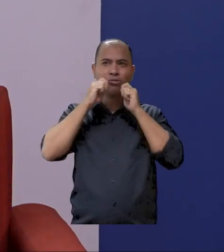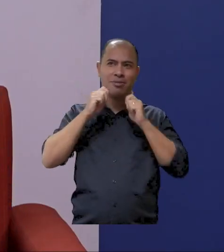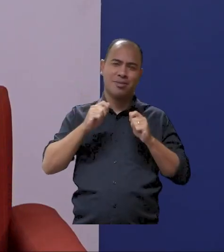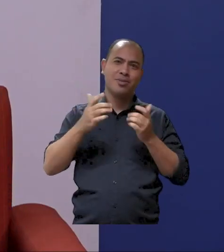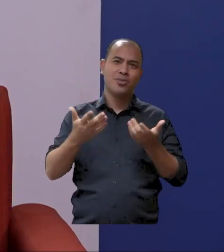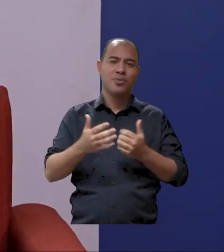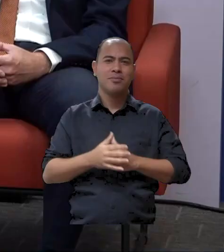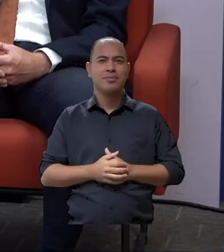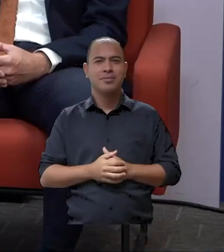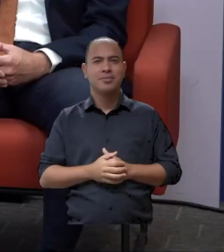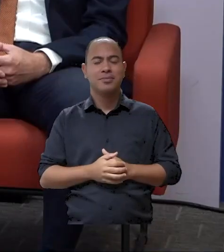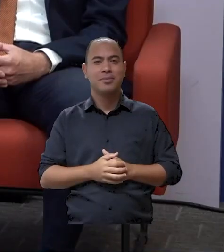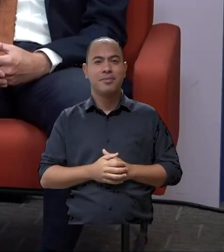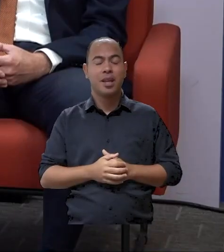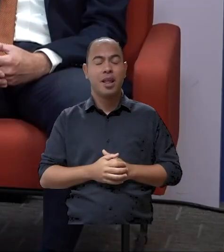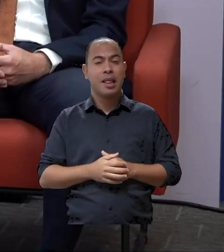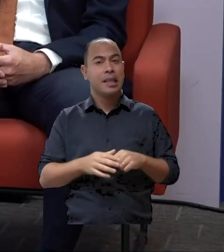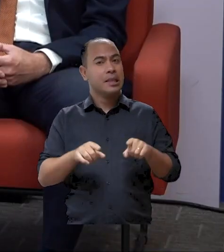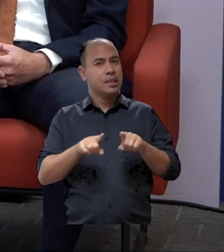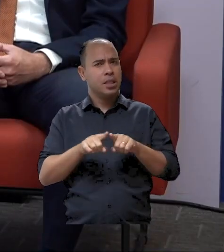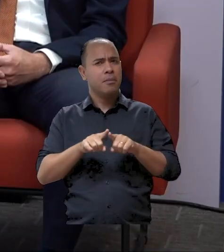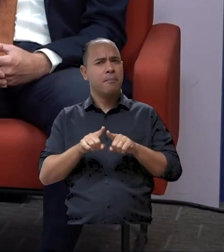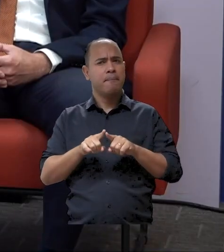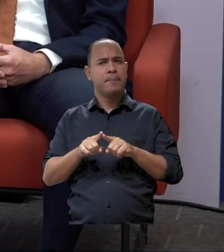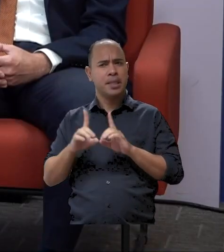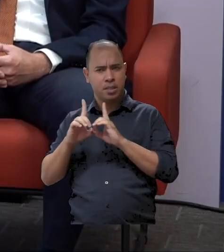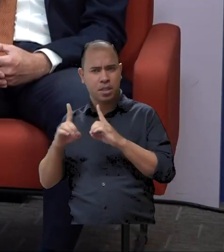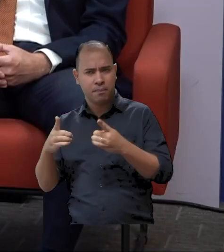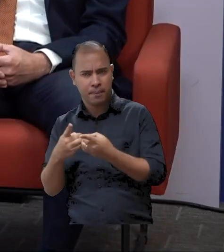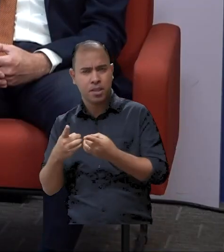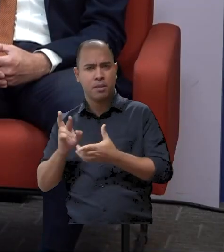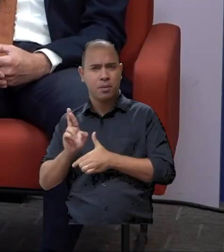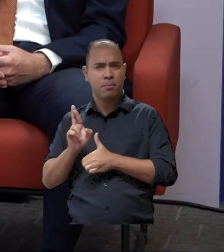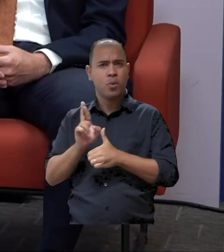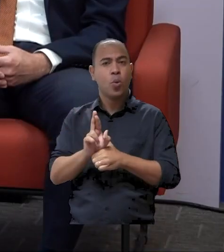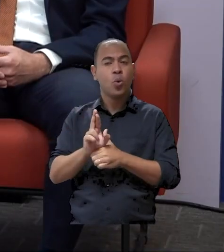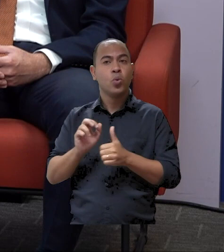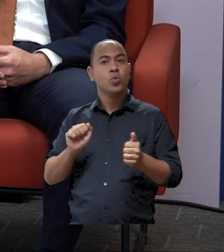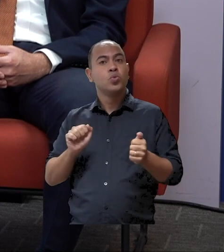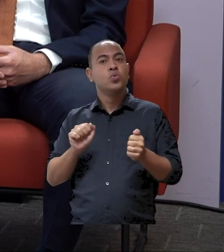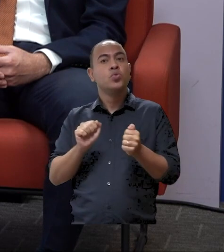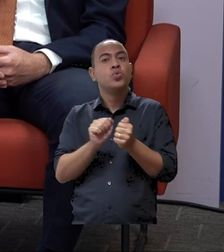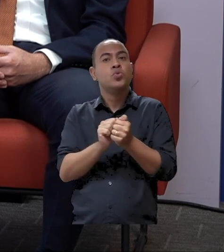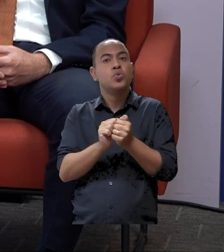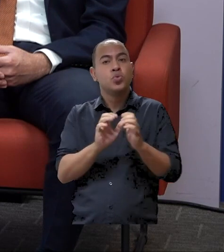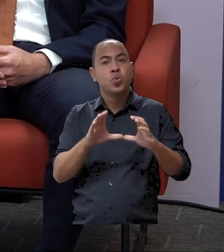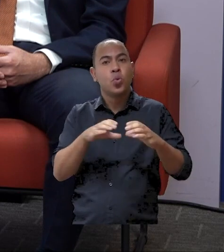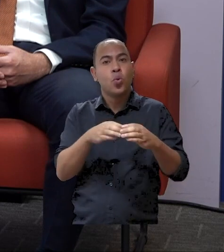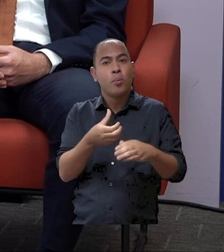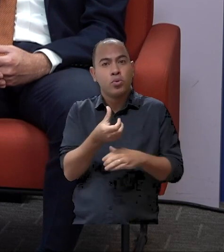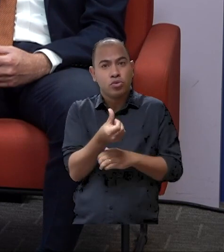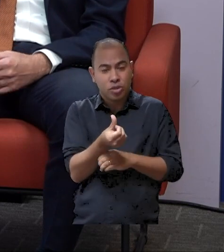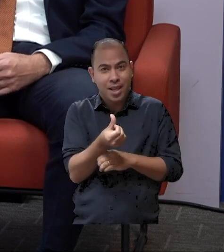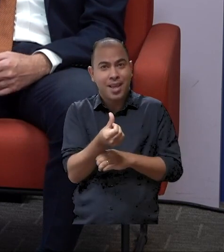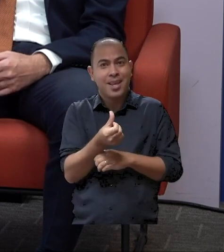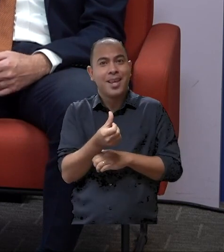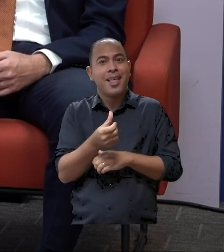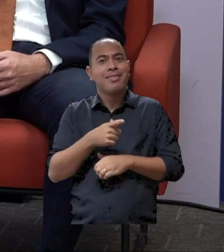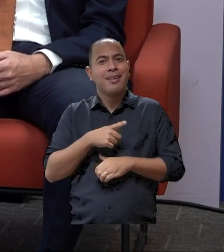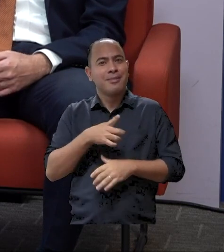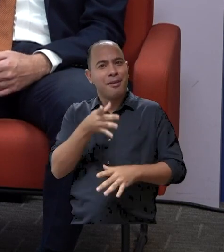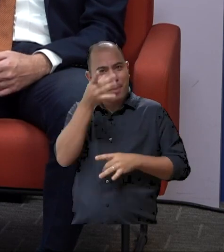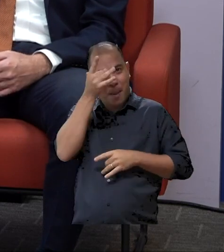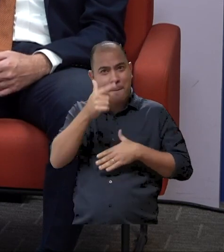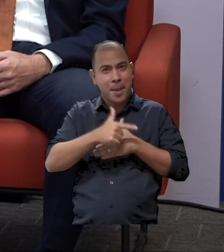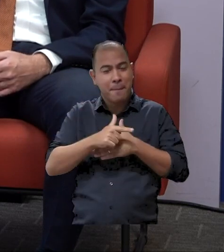e assessoras. Né. E é importante lembrar que a Procuradoria também vai atuar diretamente junto com os 6 participantes